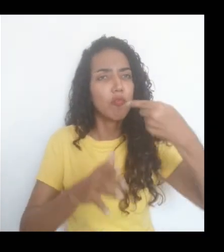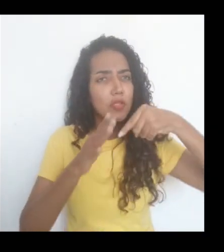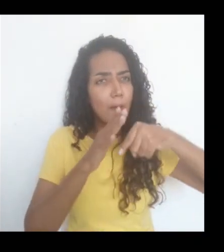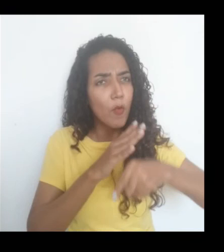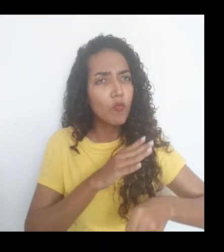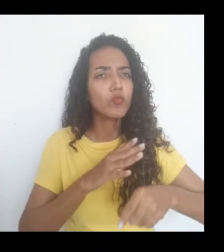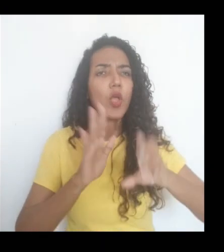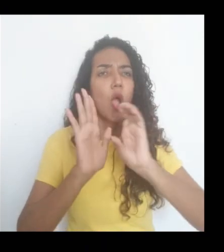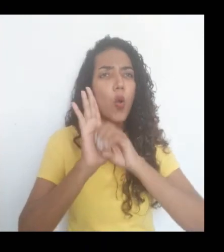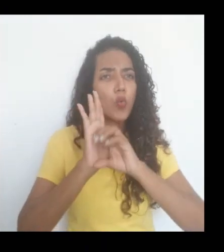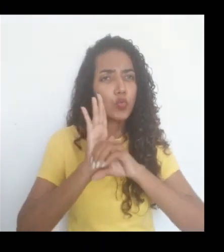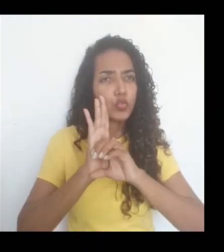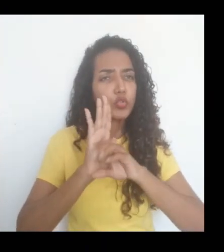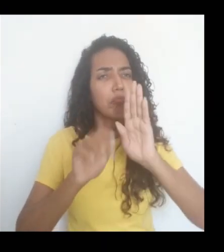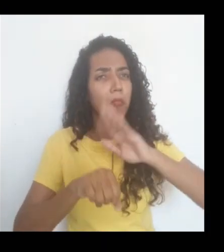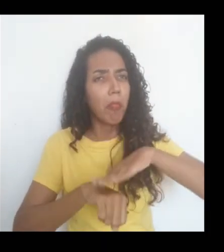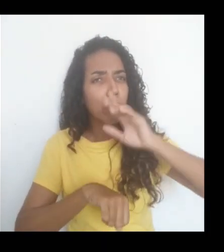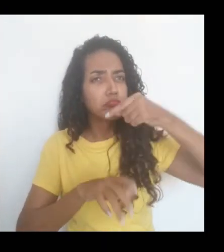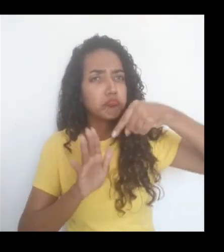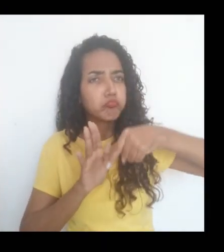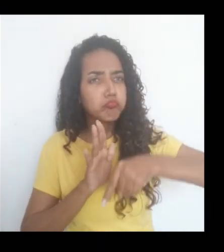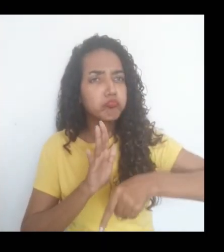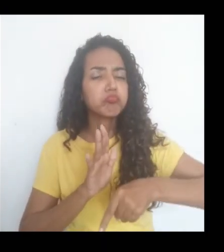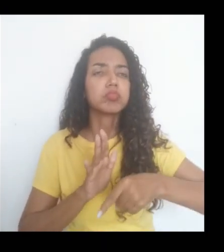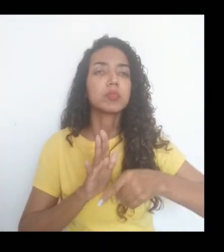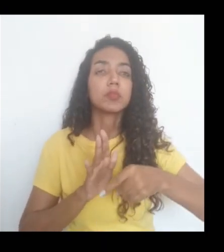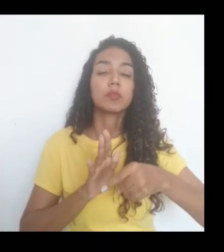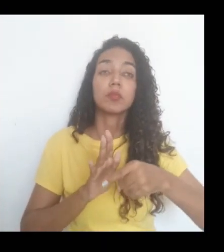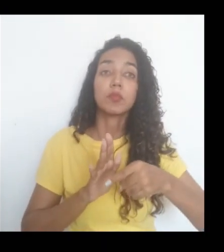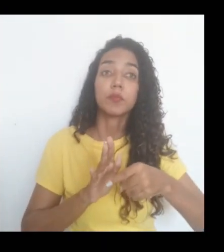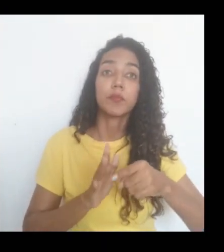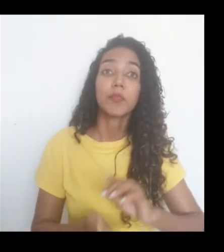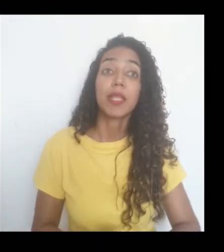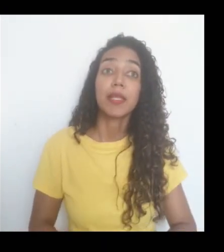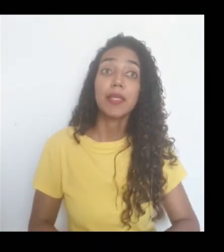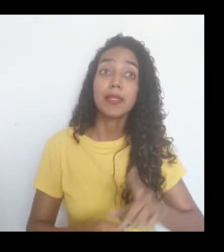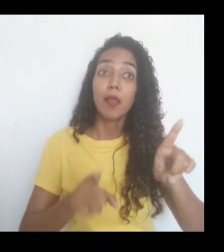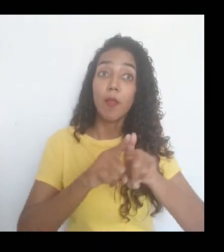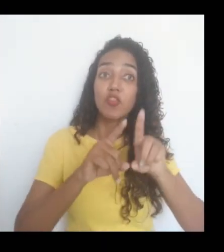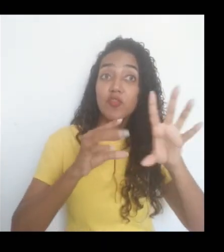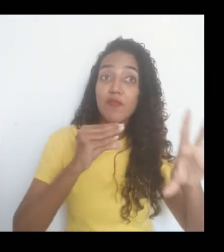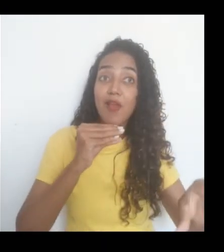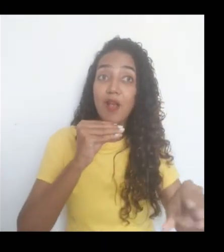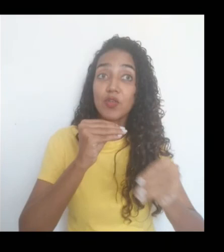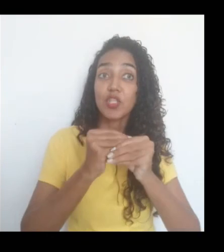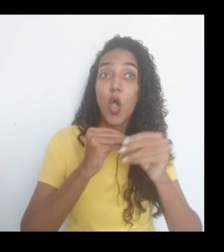vai adicionar um conceito novo, que seria o conceito de classe. A gente precisa,